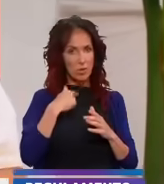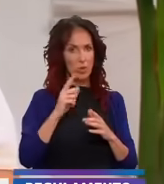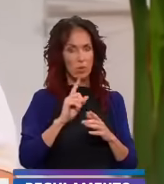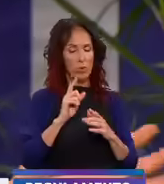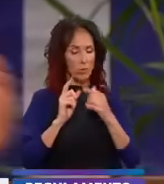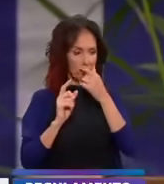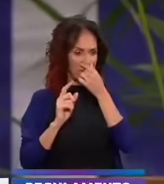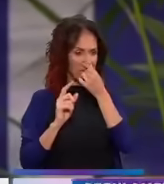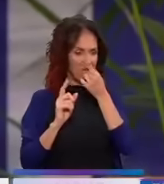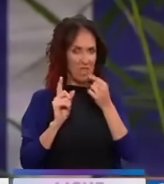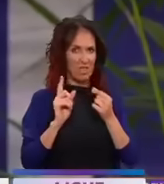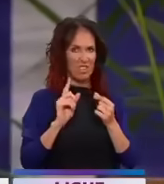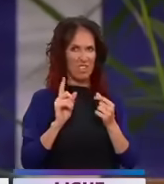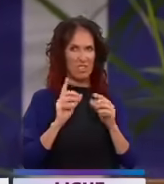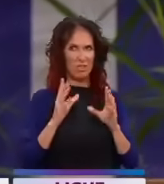apologista... Nada?